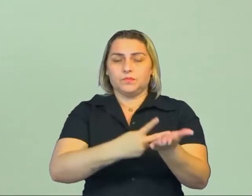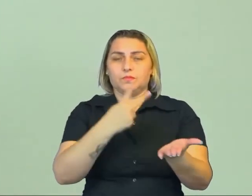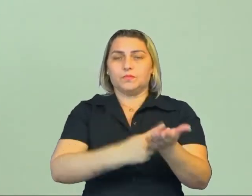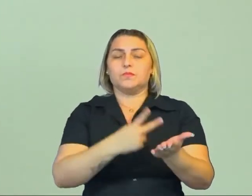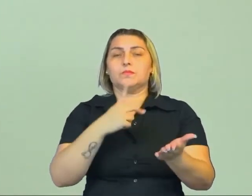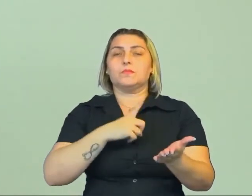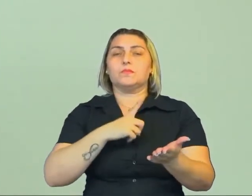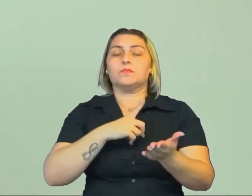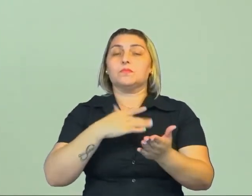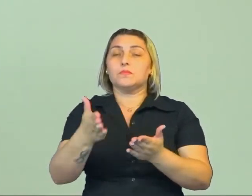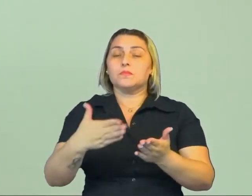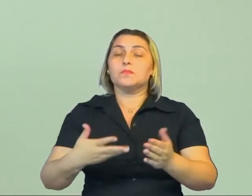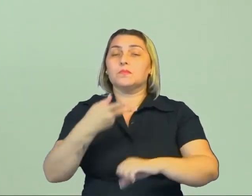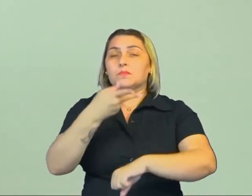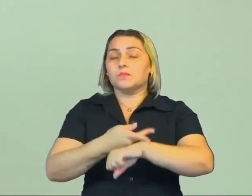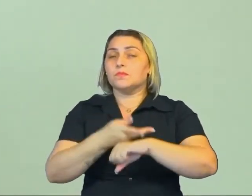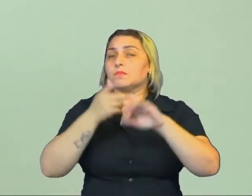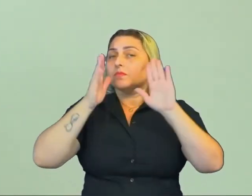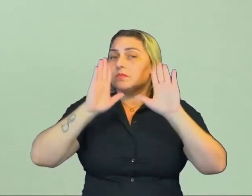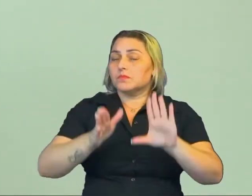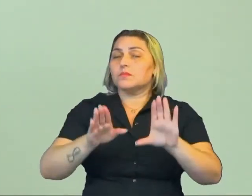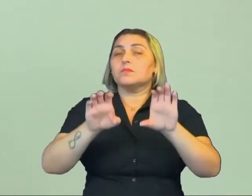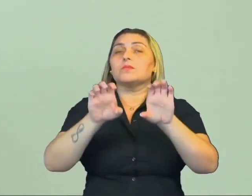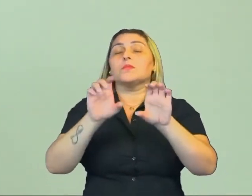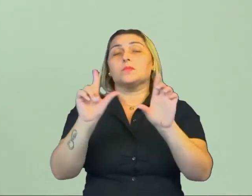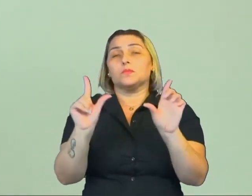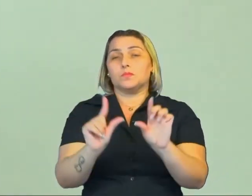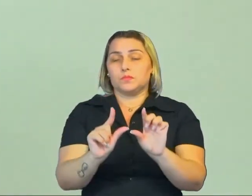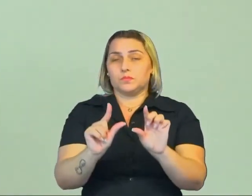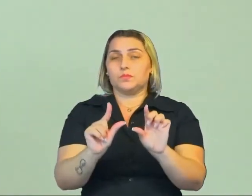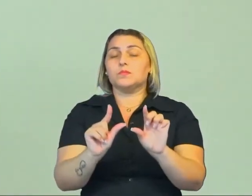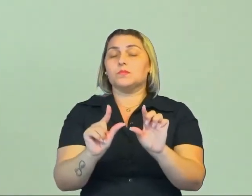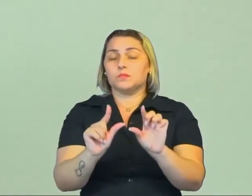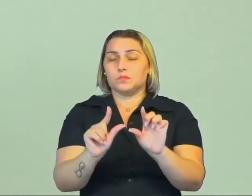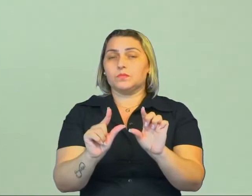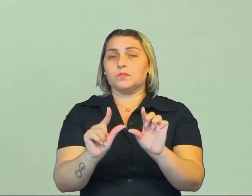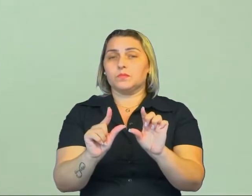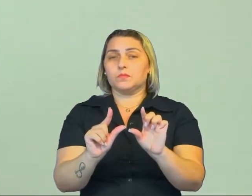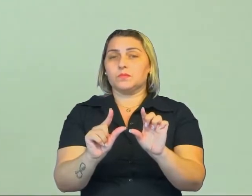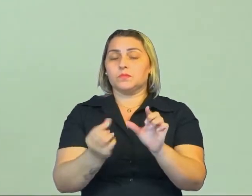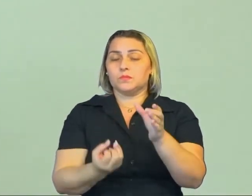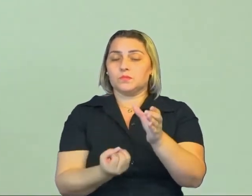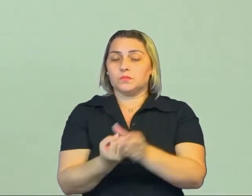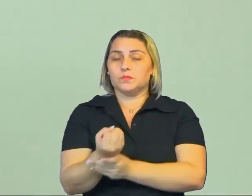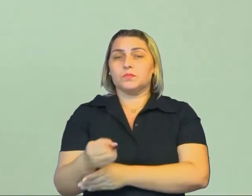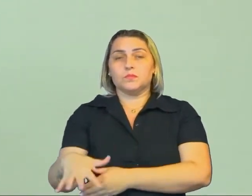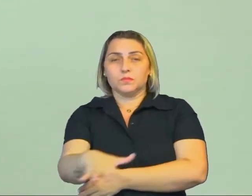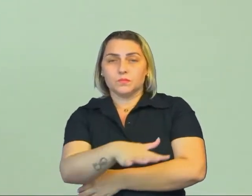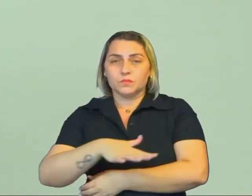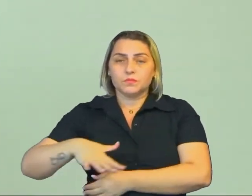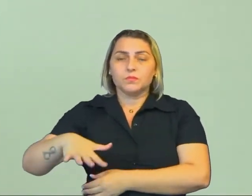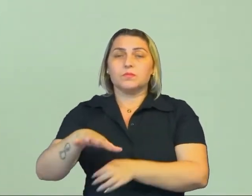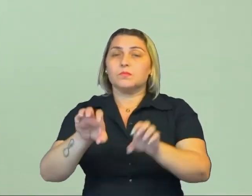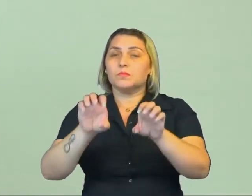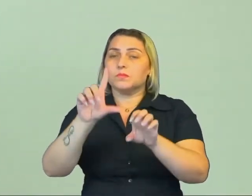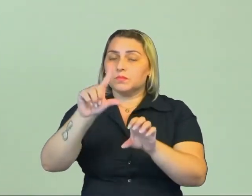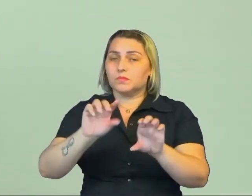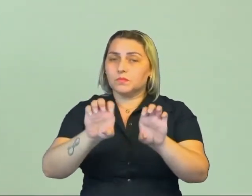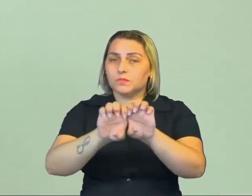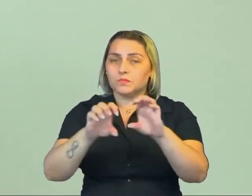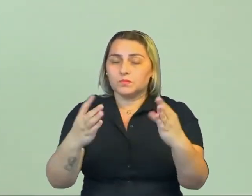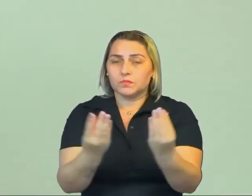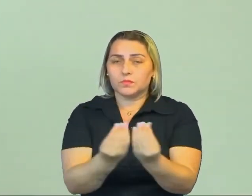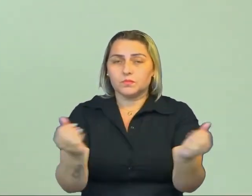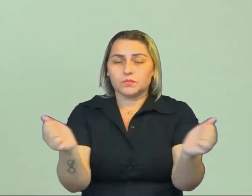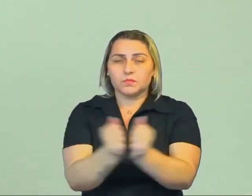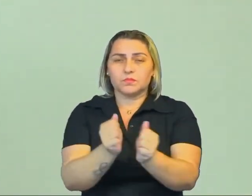pedra. Gente, ali já é considerado um pequeno bioma, um pequeno ecossistema. Quando